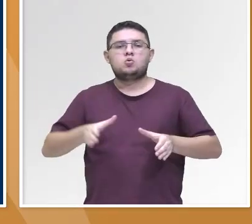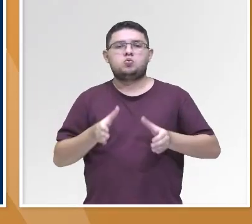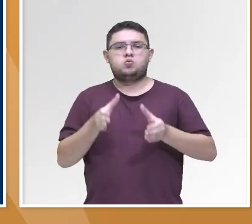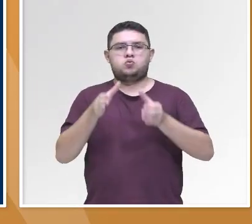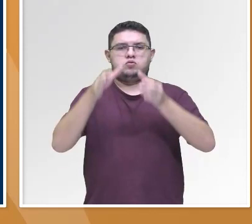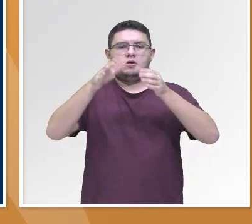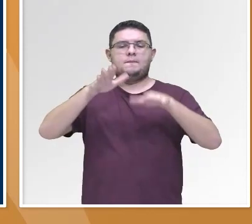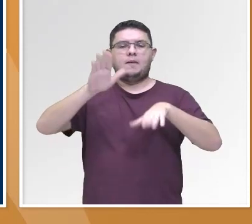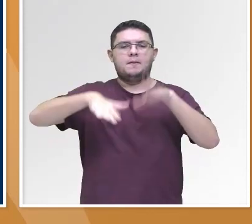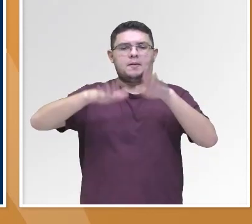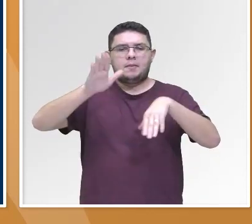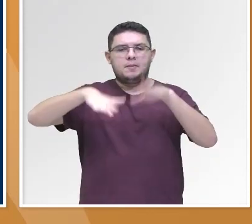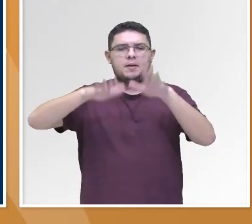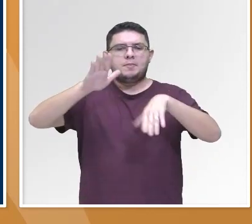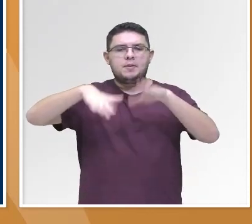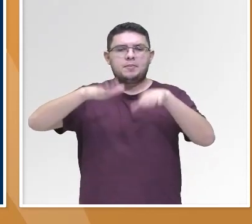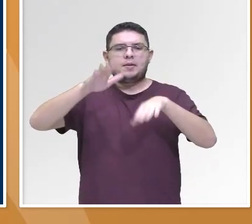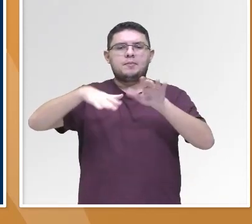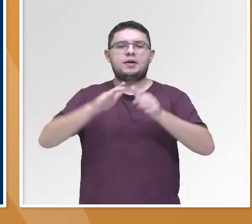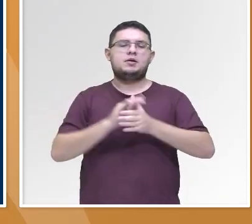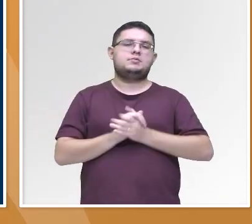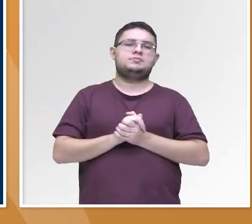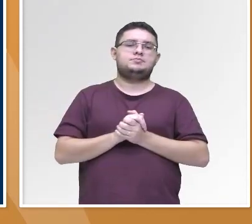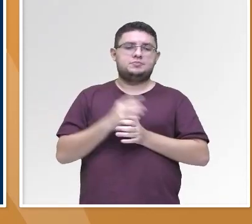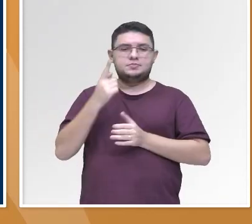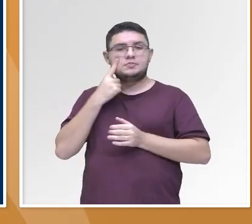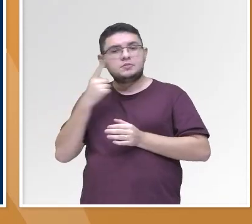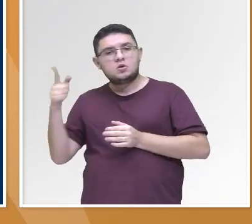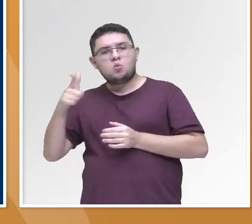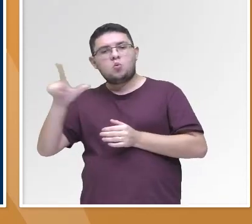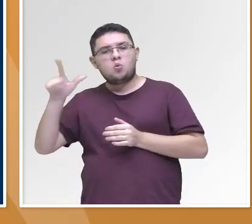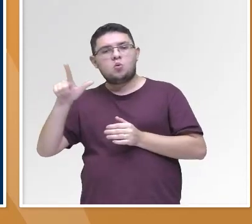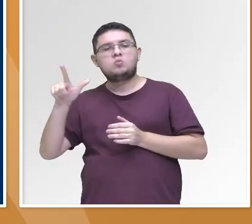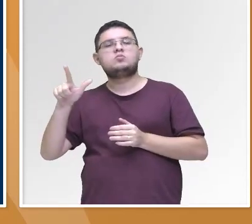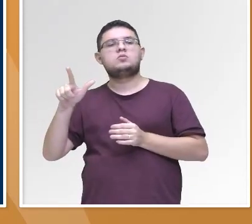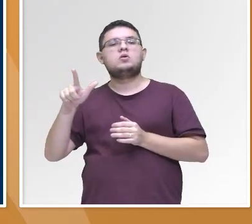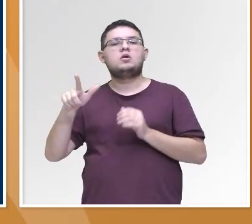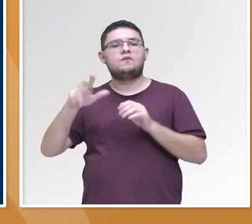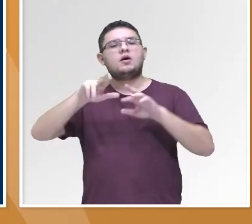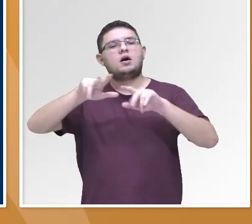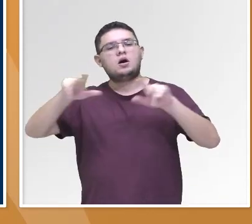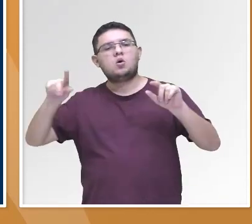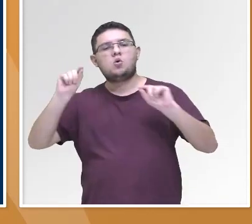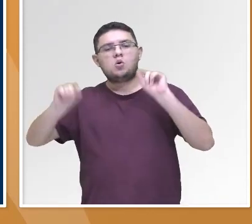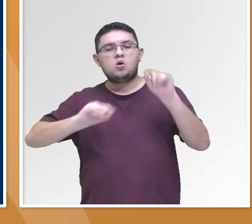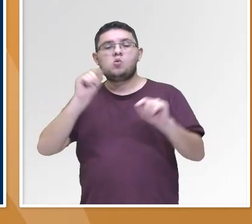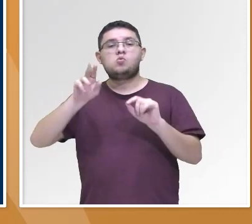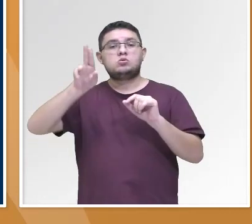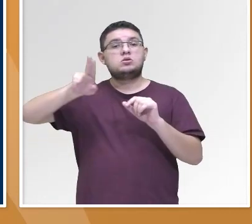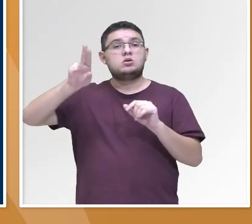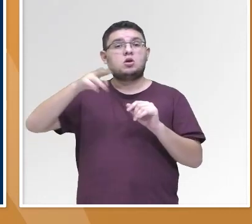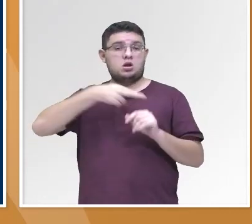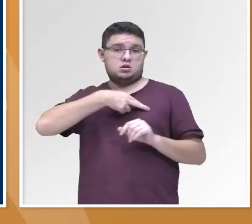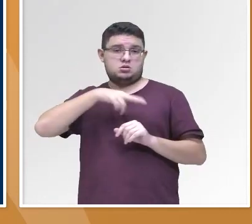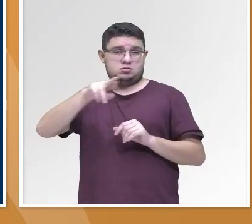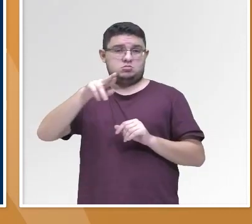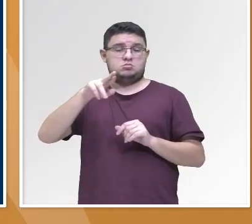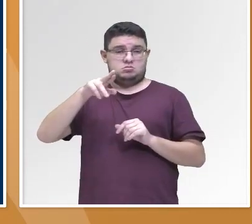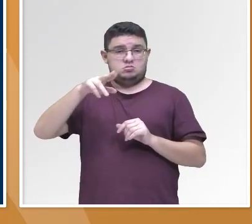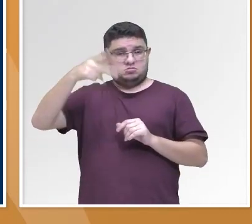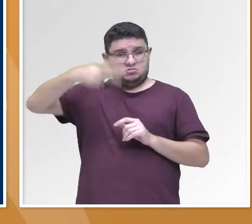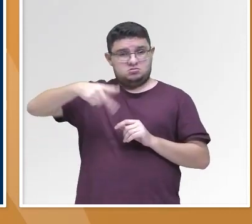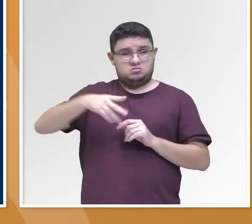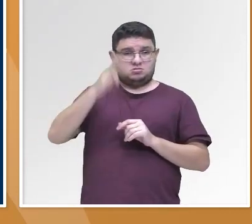saber tocar, que são utilizados nas celebrações de religiões afro-brasileiras, mas que também são utilizados